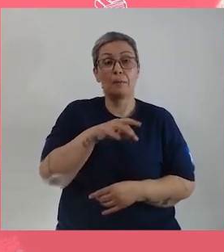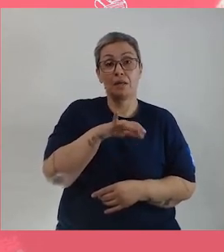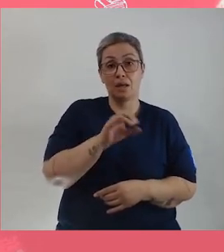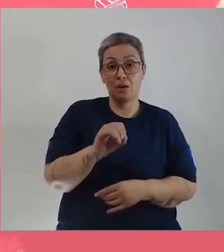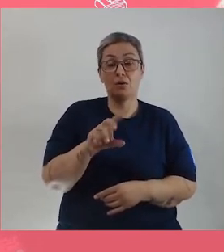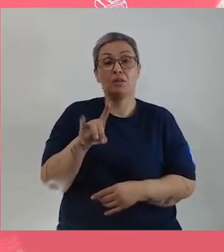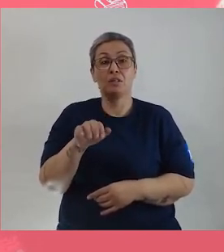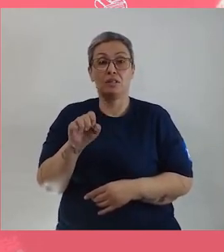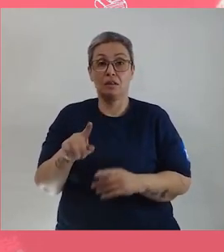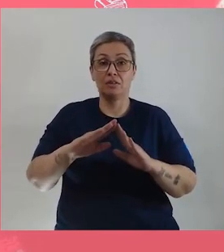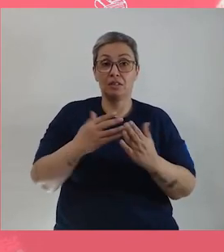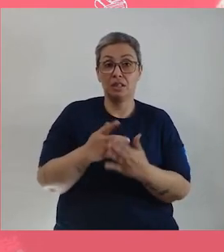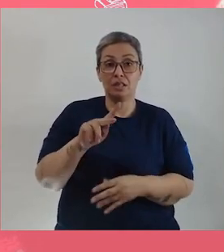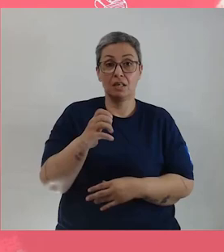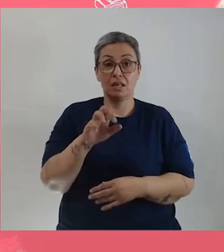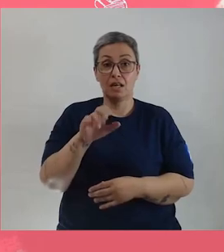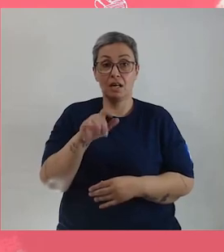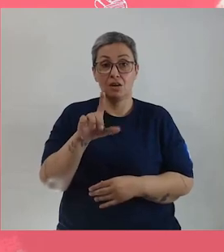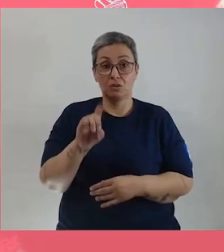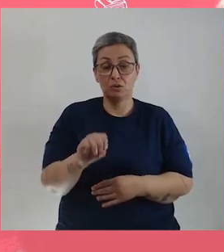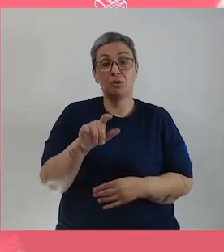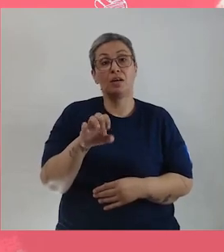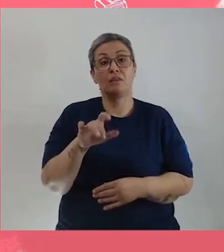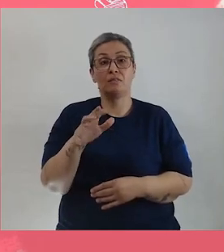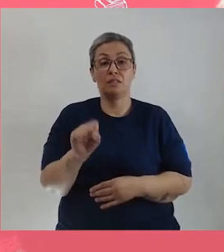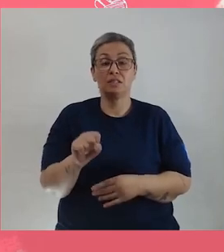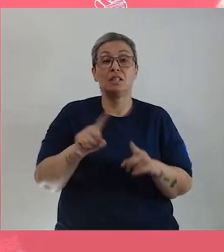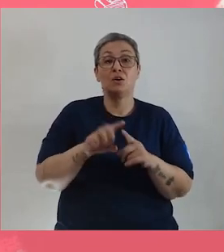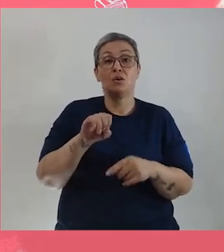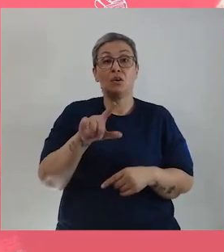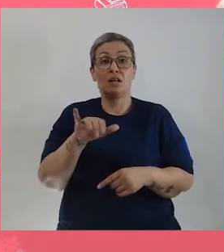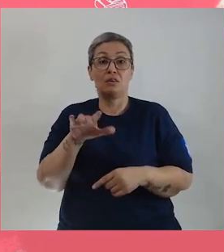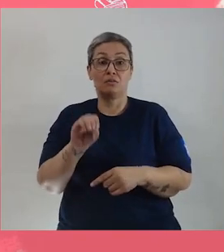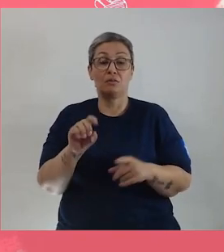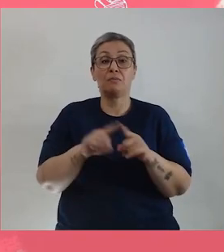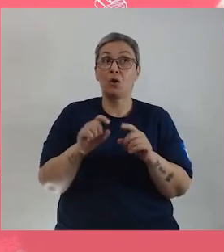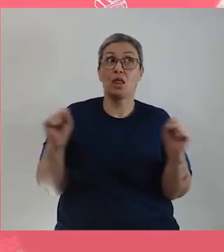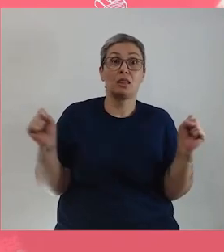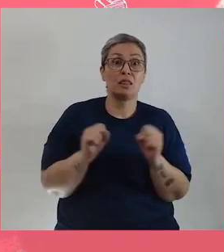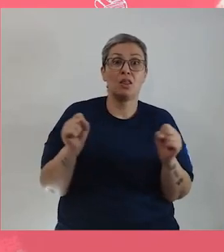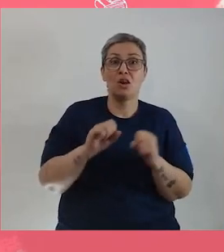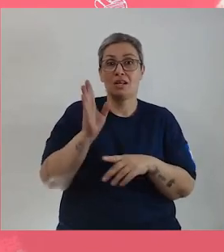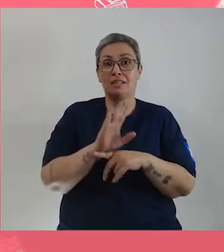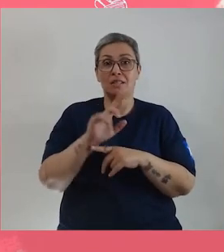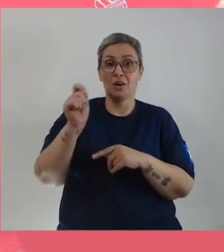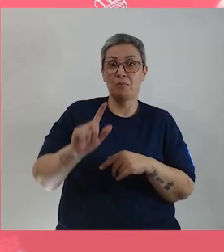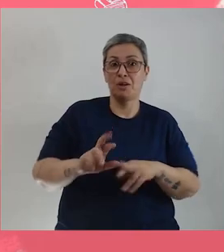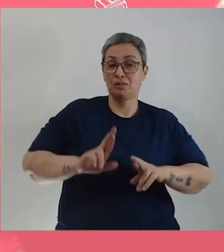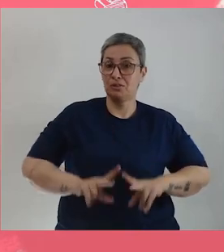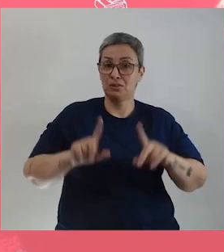Davi, que estuda na Escola Heraldo Evas e no Olavo Bilac. Estou adorando essa sessão azul, né,